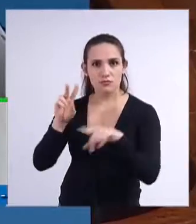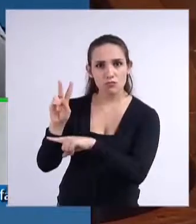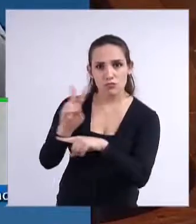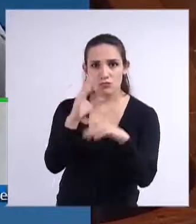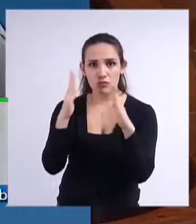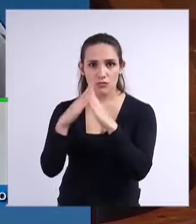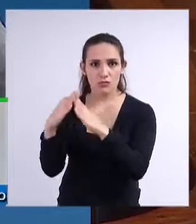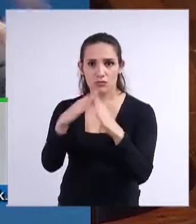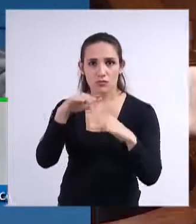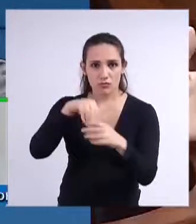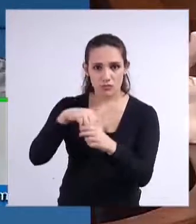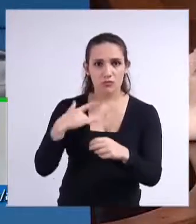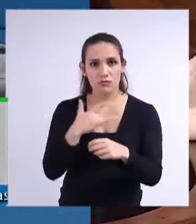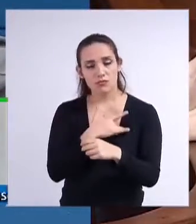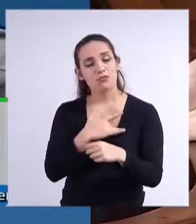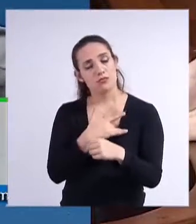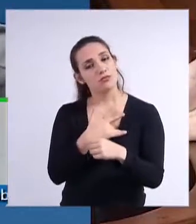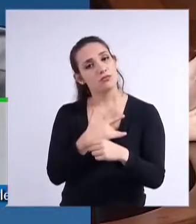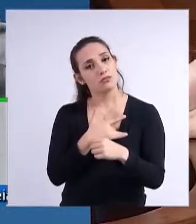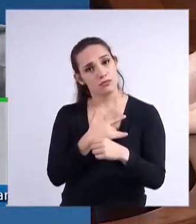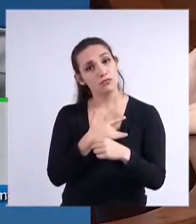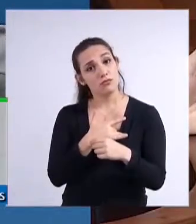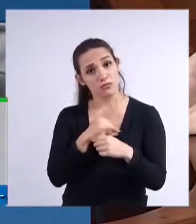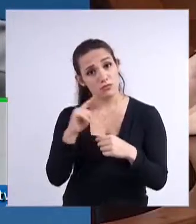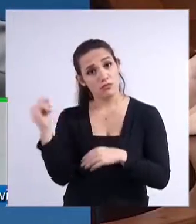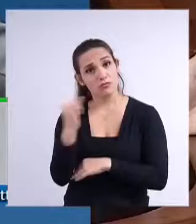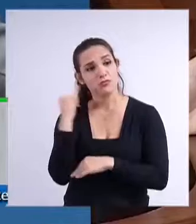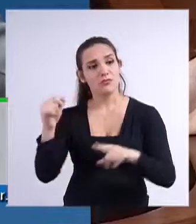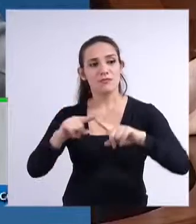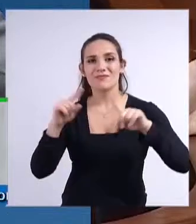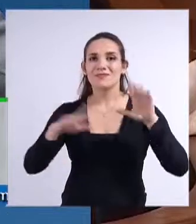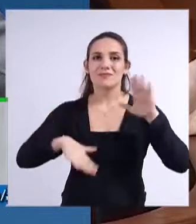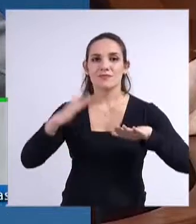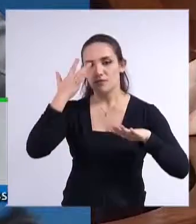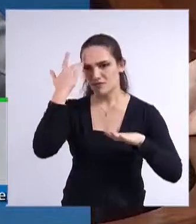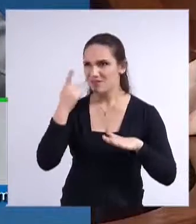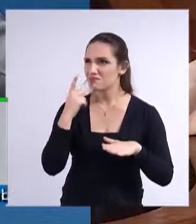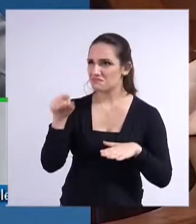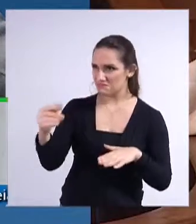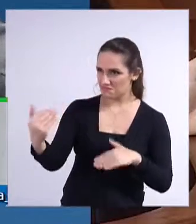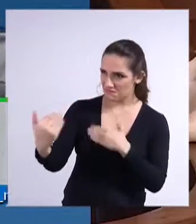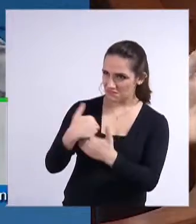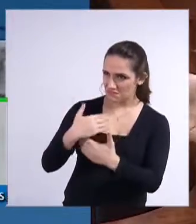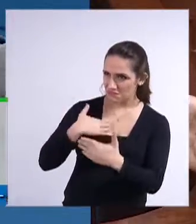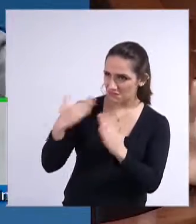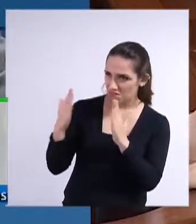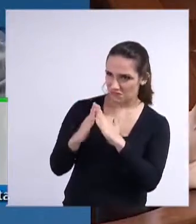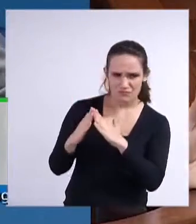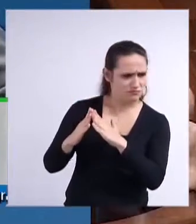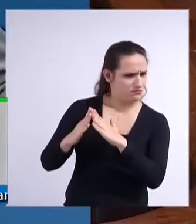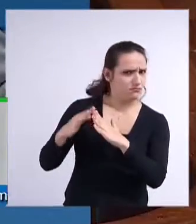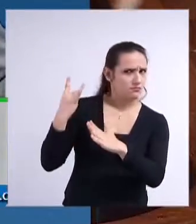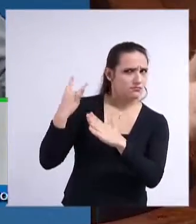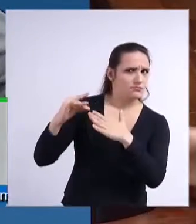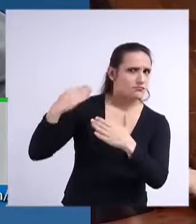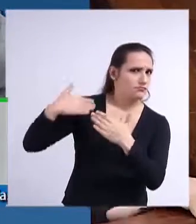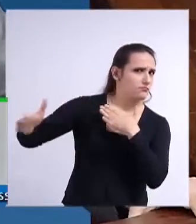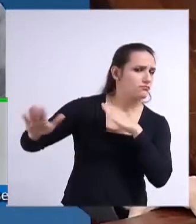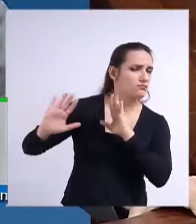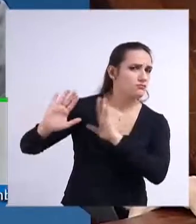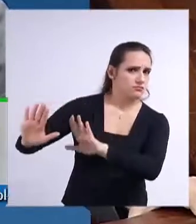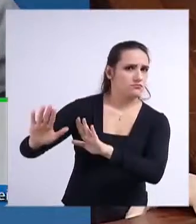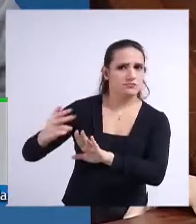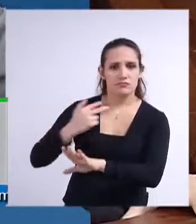deixam os agentes de saúde entrar nas suas casas. Tem restrições a uma